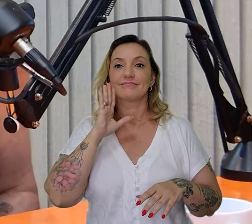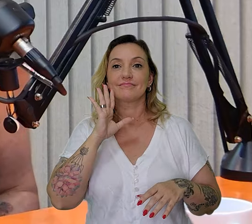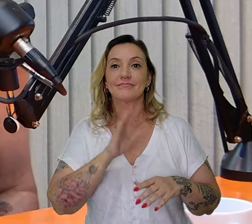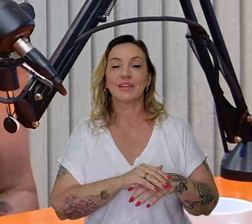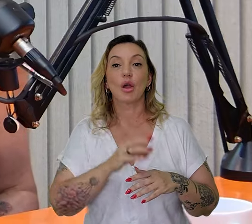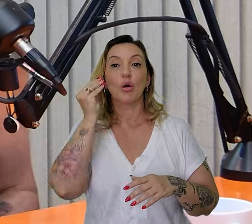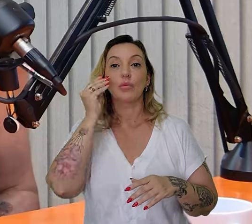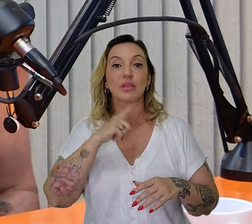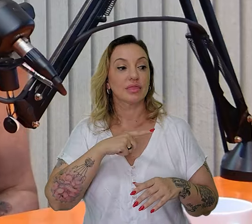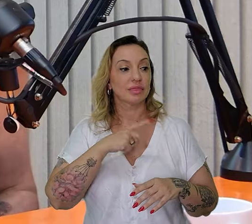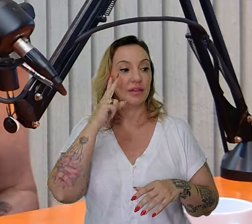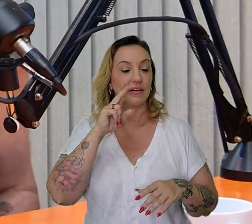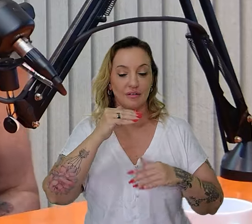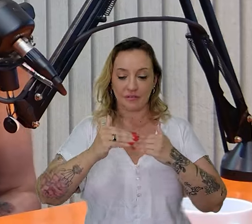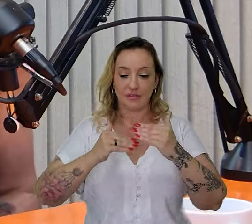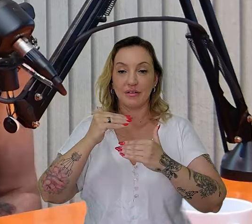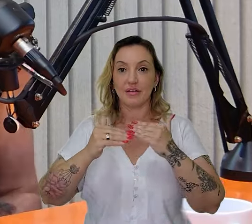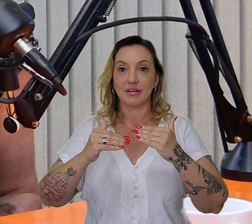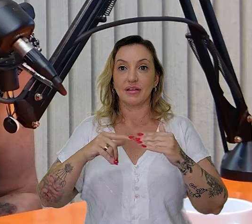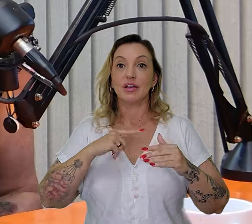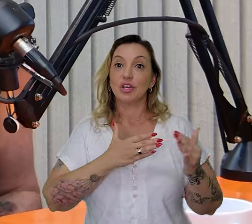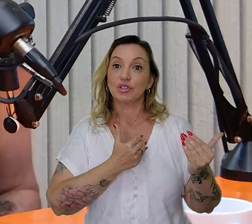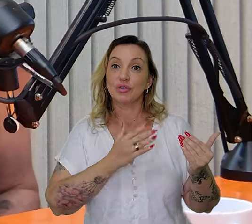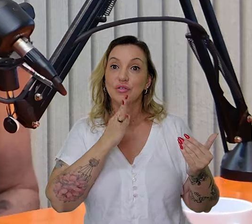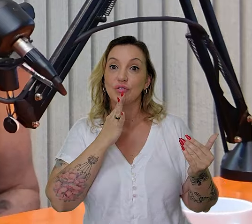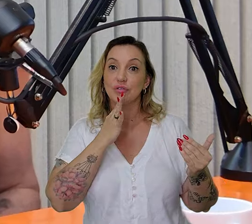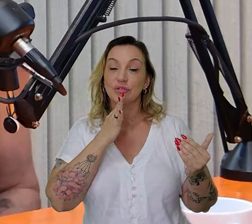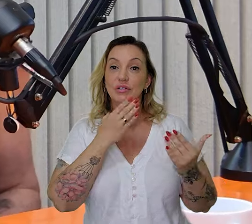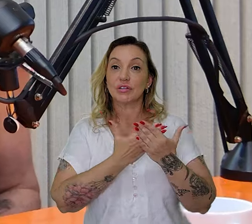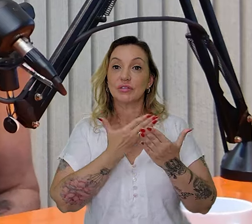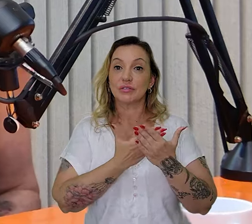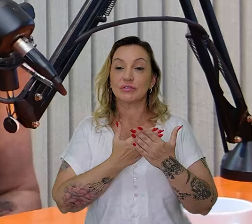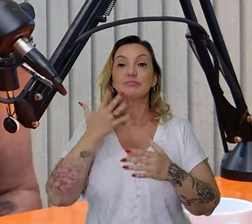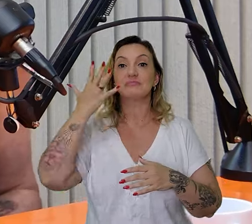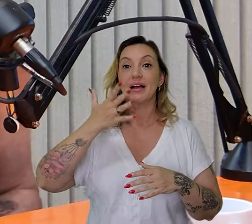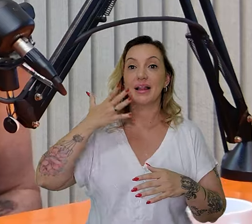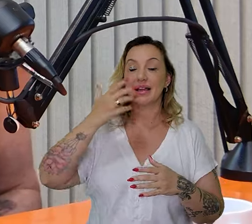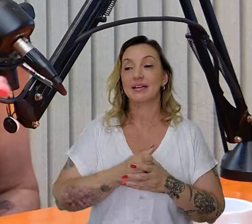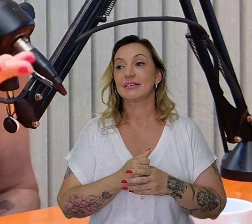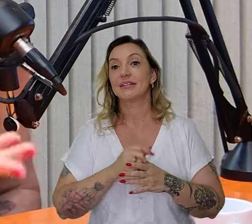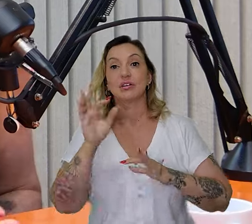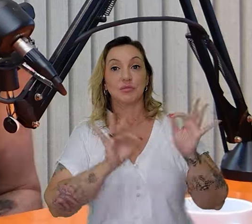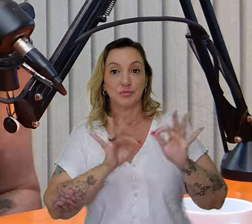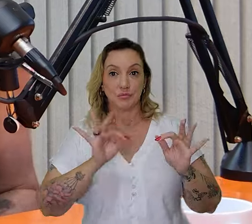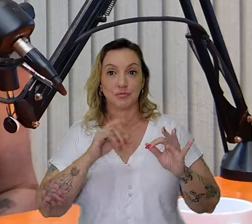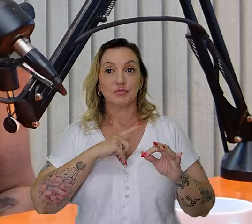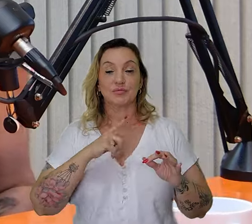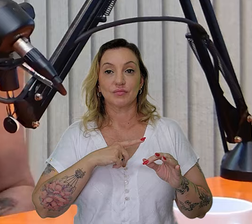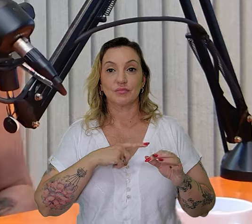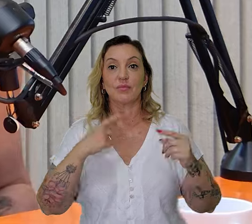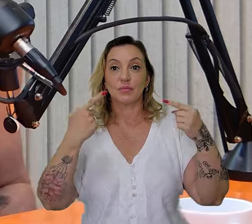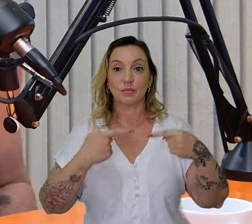inteiro então tem jovens que eu conheço na escola quando eu vou fazer palestra nos projetos que a gente tem a gente tem competições internacionais que a